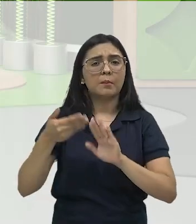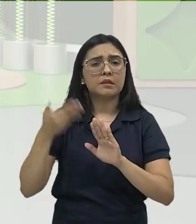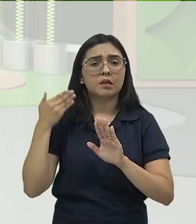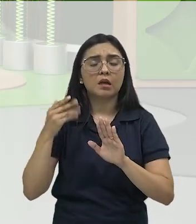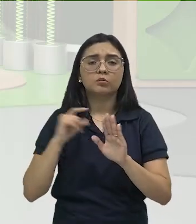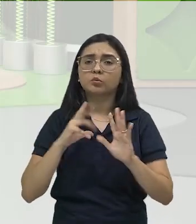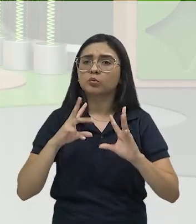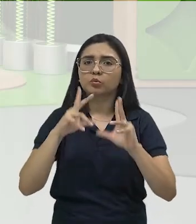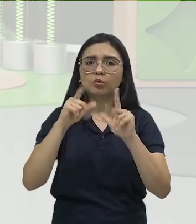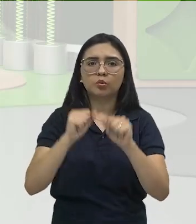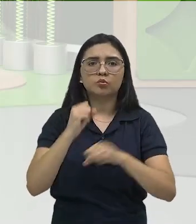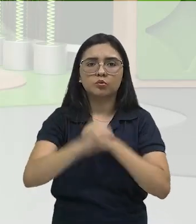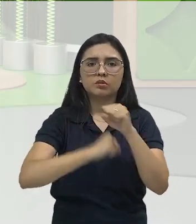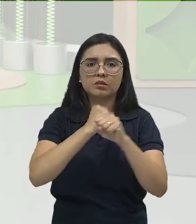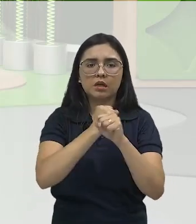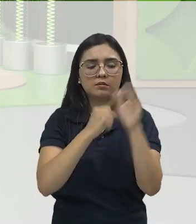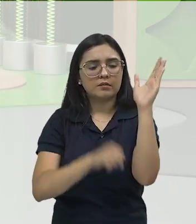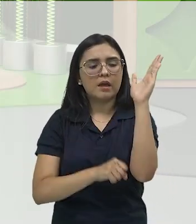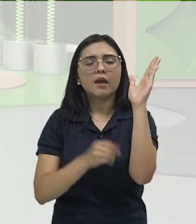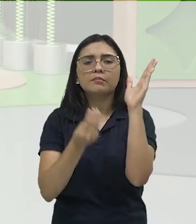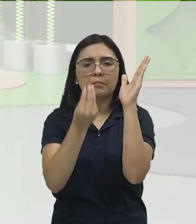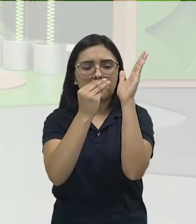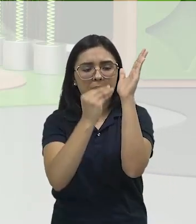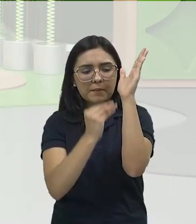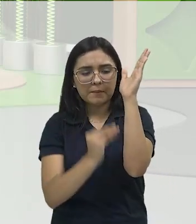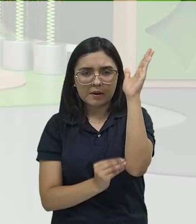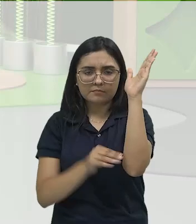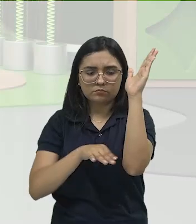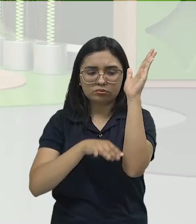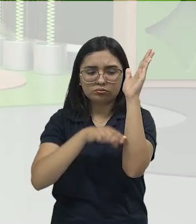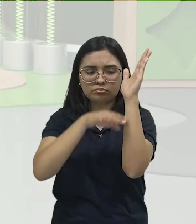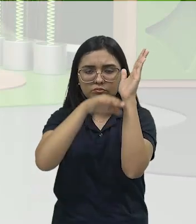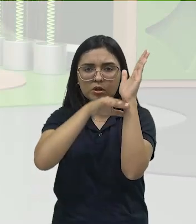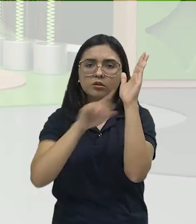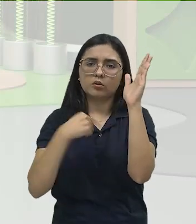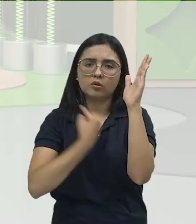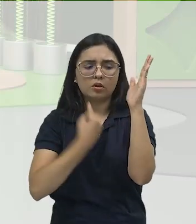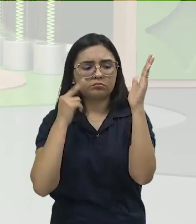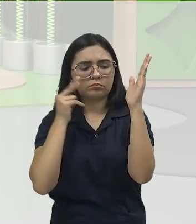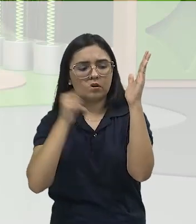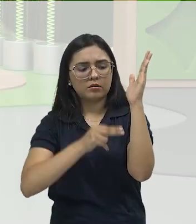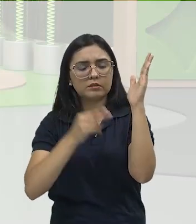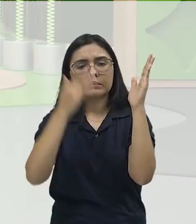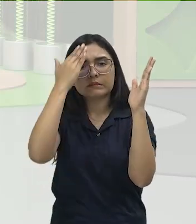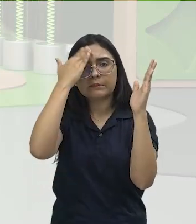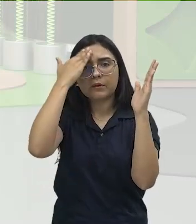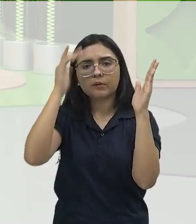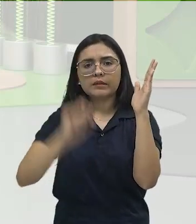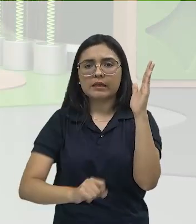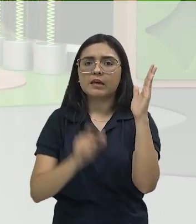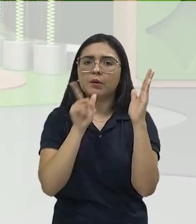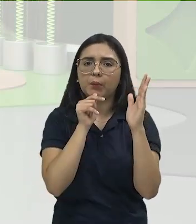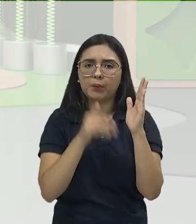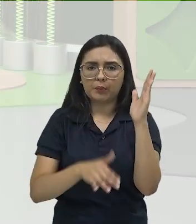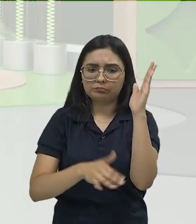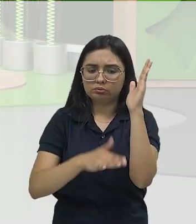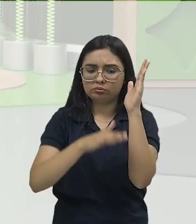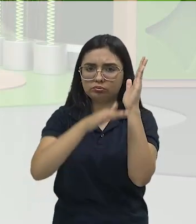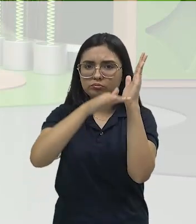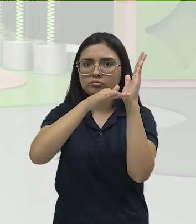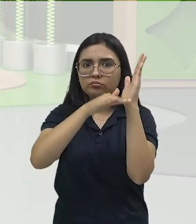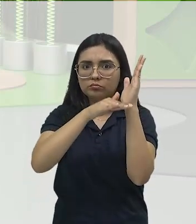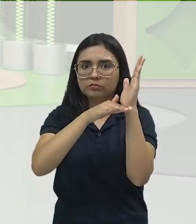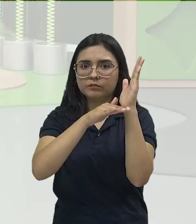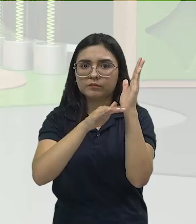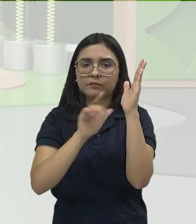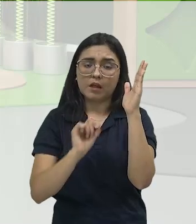De todos os anos. E aí, a partir daqueles dados, a gente consegue observar que essas cheias, grandes cheias,